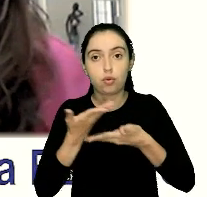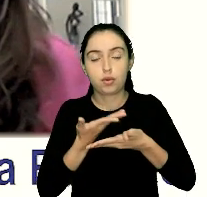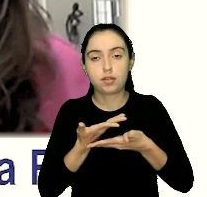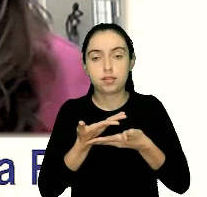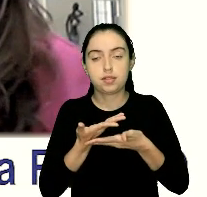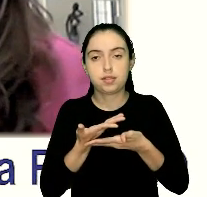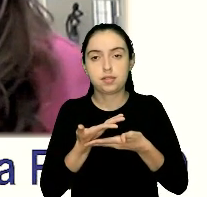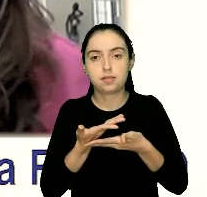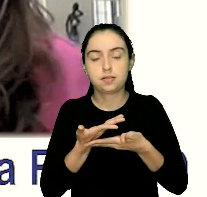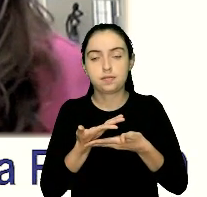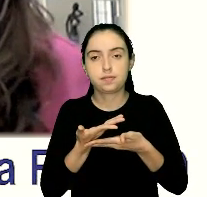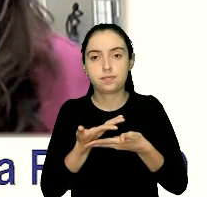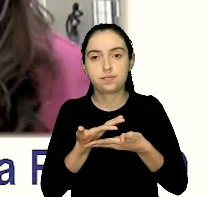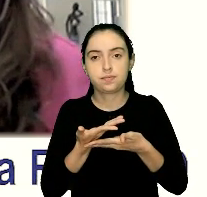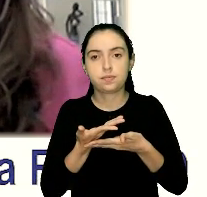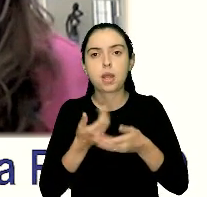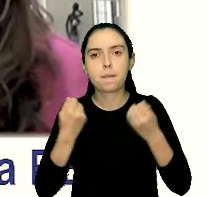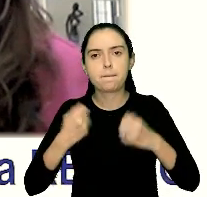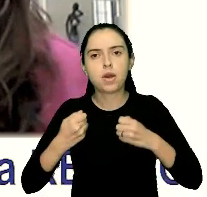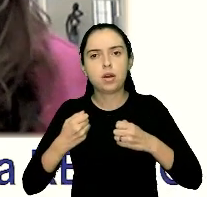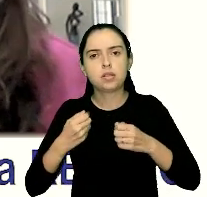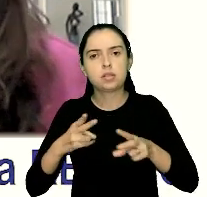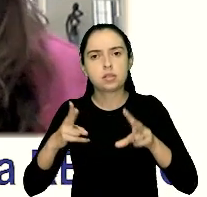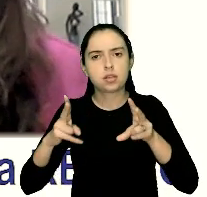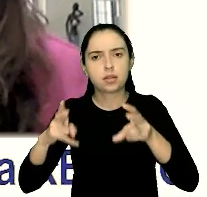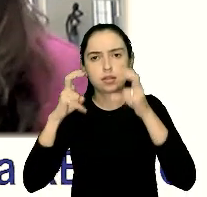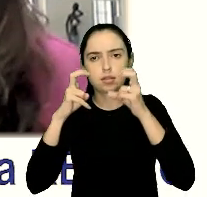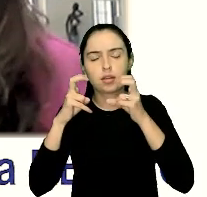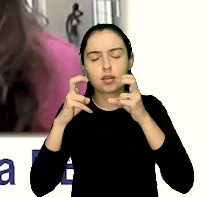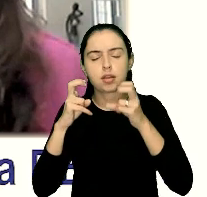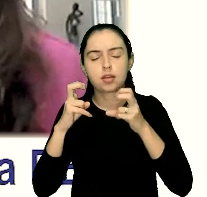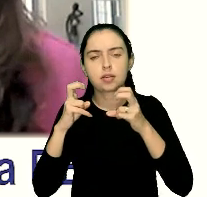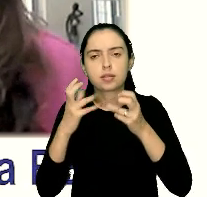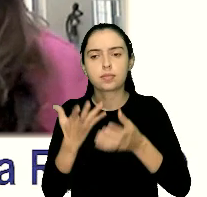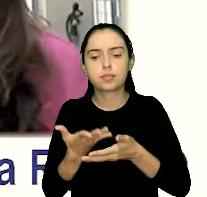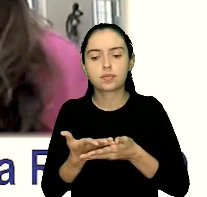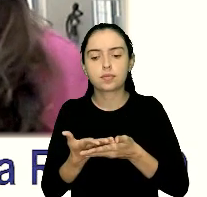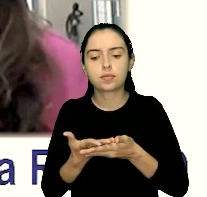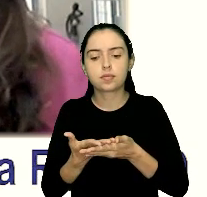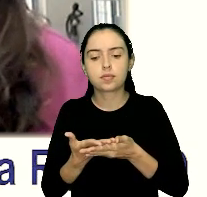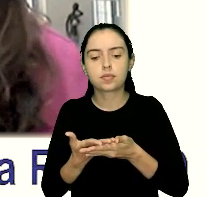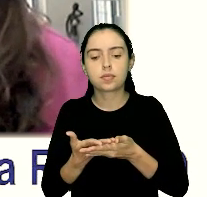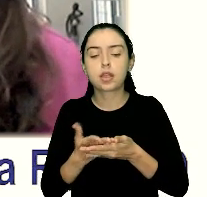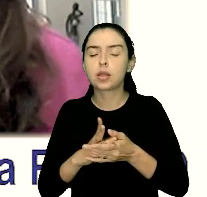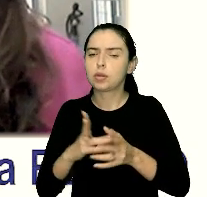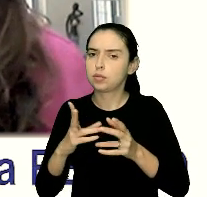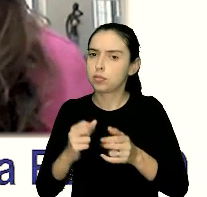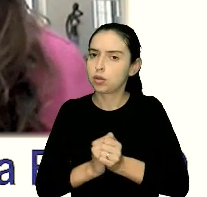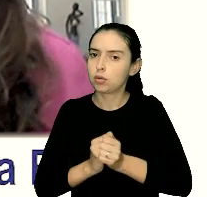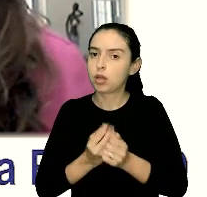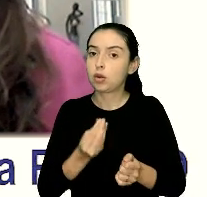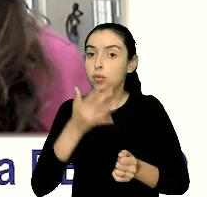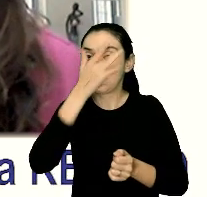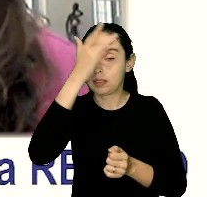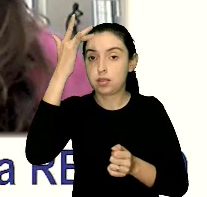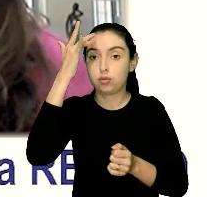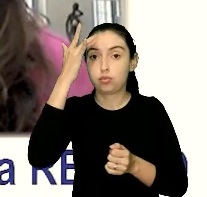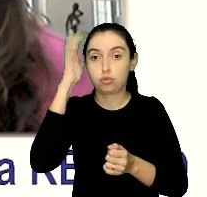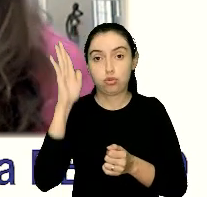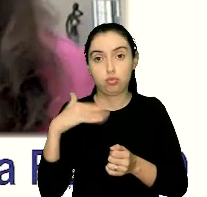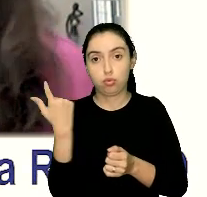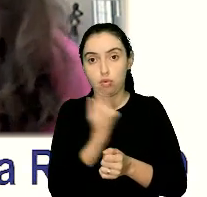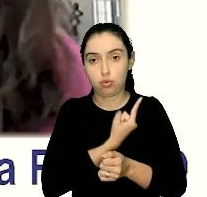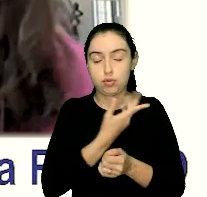possamos dar a necessária e indispensável atenção à nossa saúde mental. Do âmbito